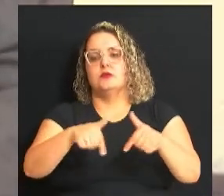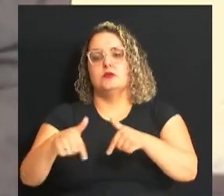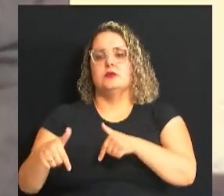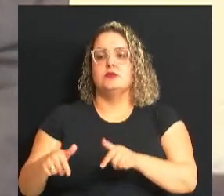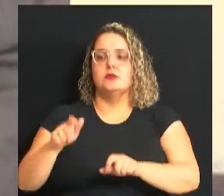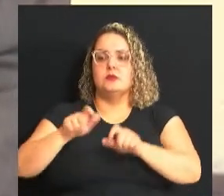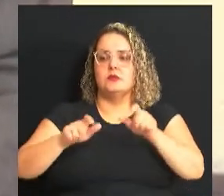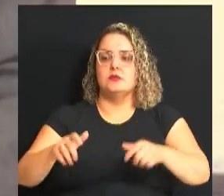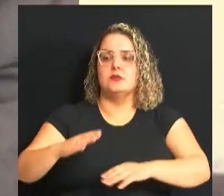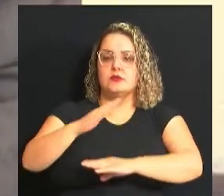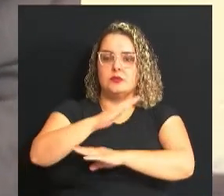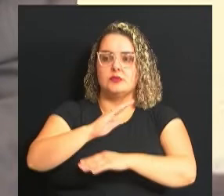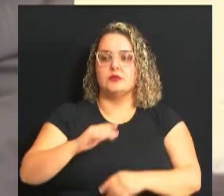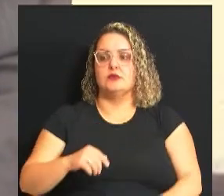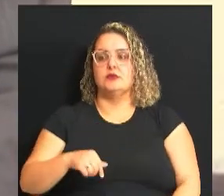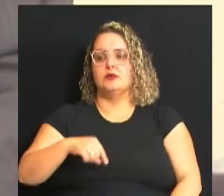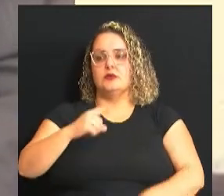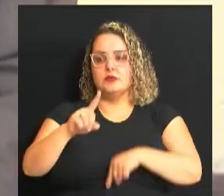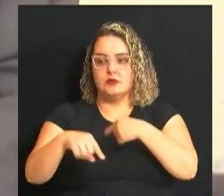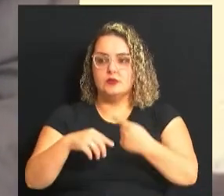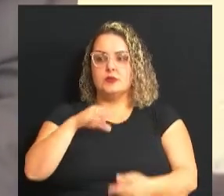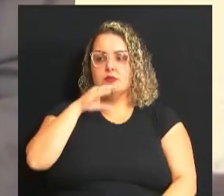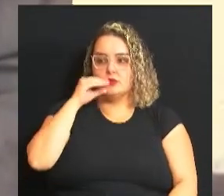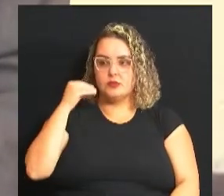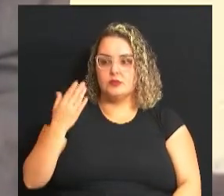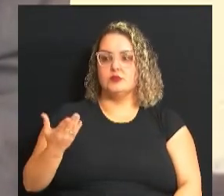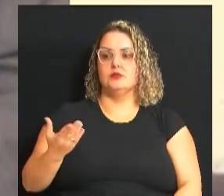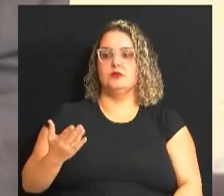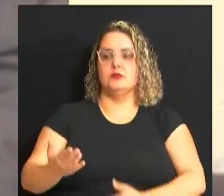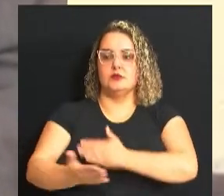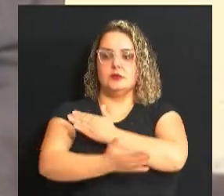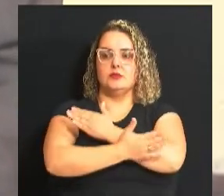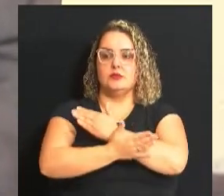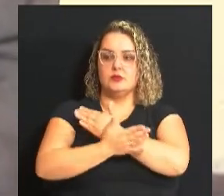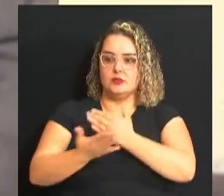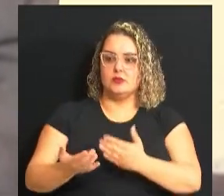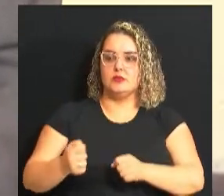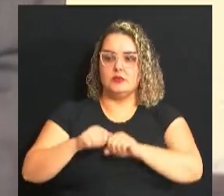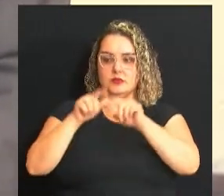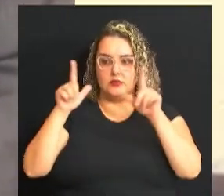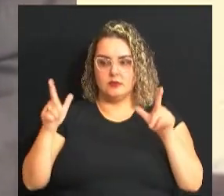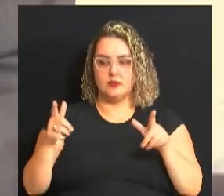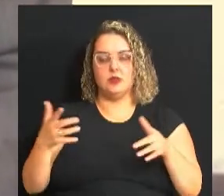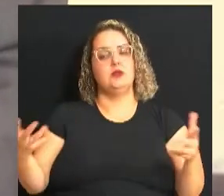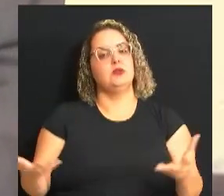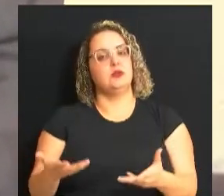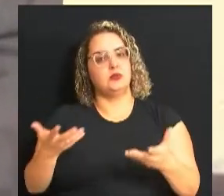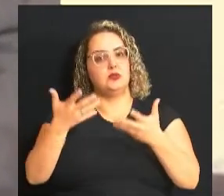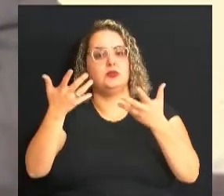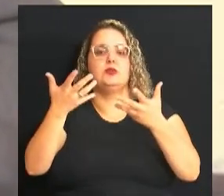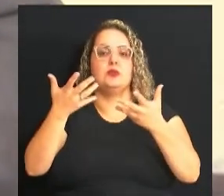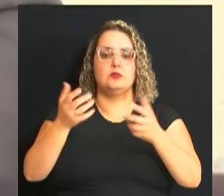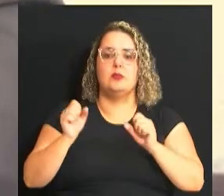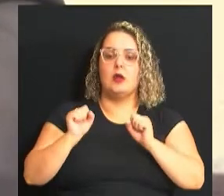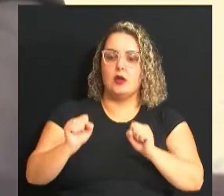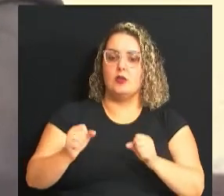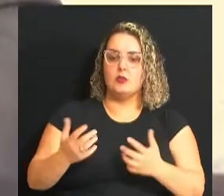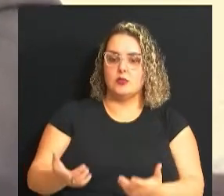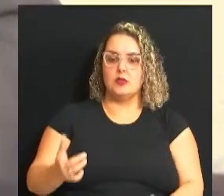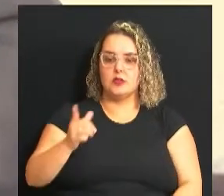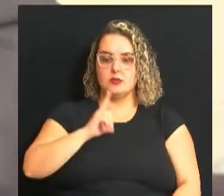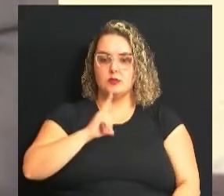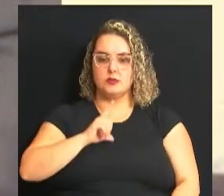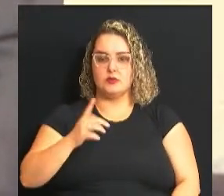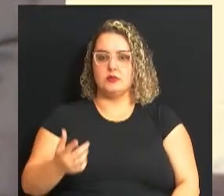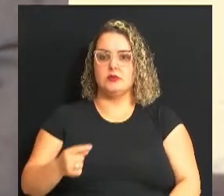Câmara Municipal, os demais funcionários da Casa, que nos auxiliaram desta manhã e contribuíram para que pudéssemos ter